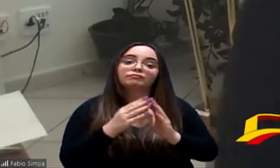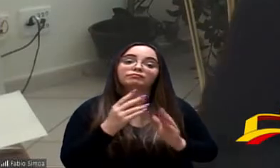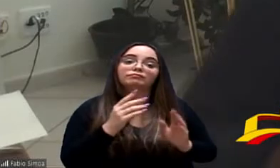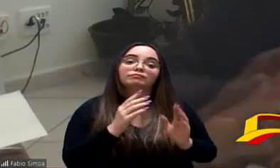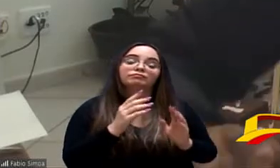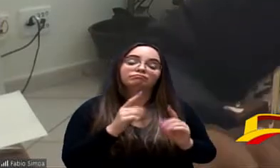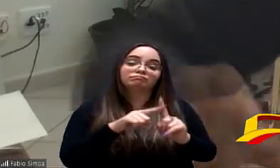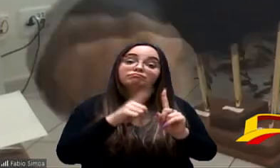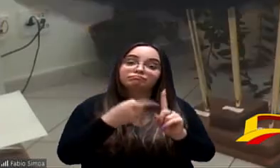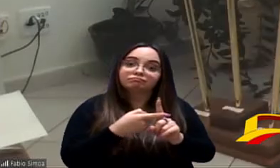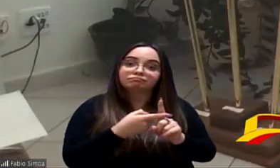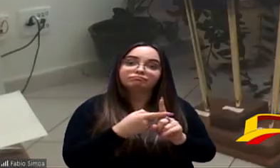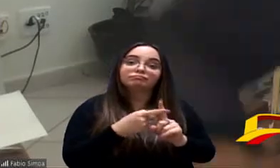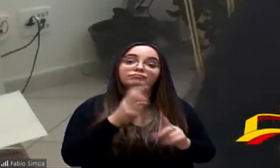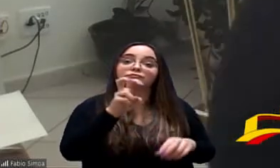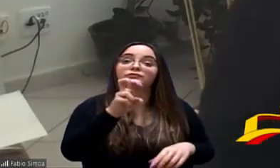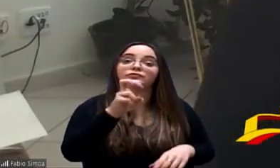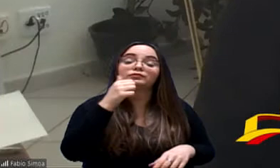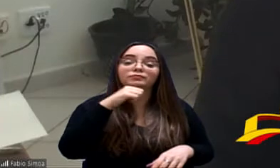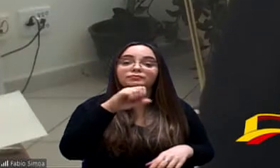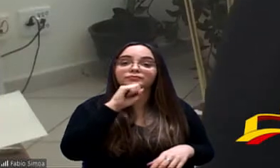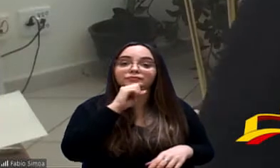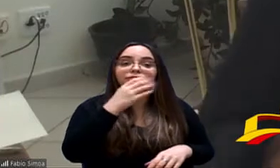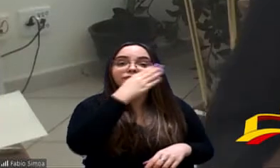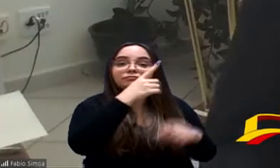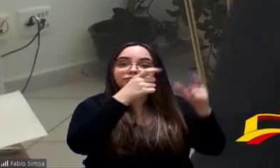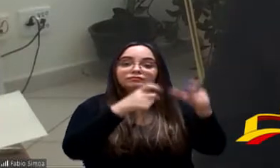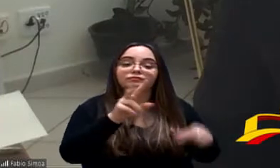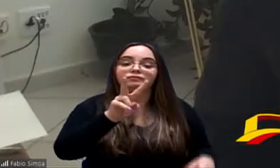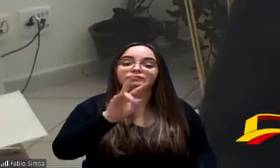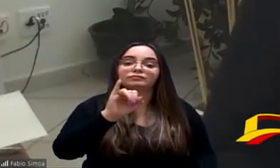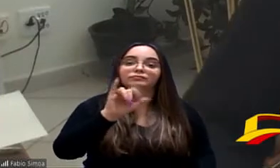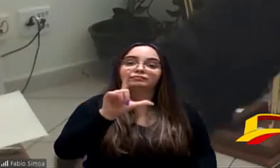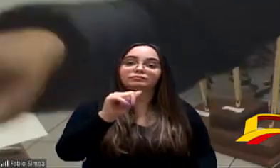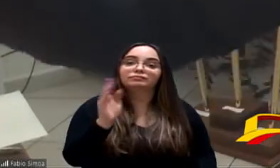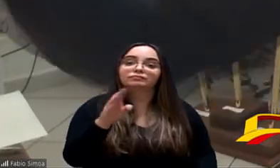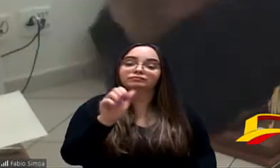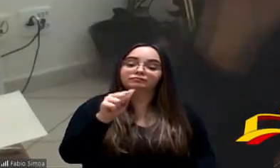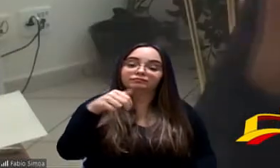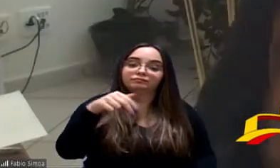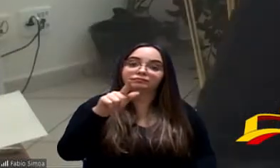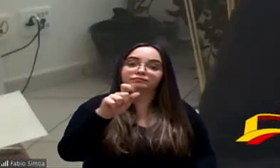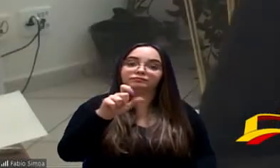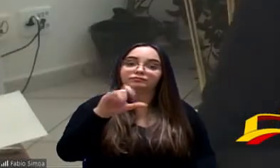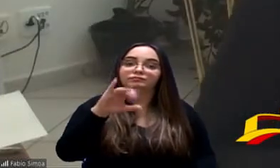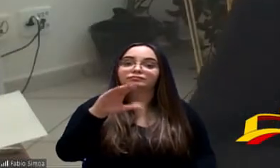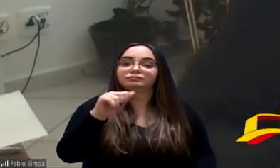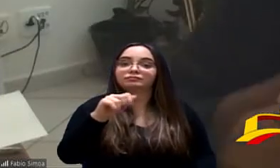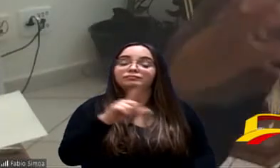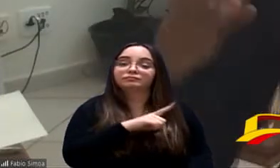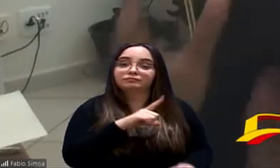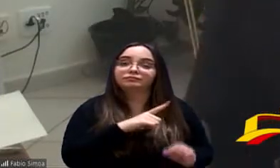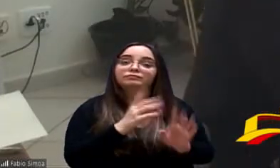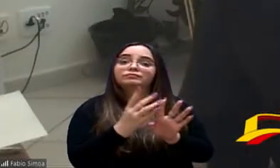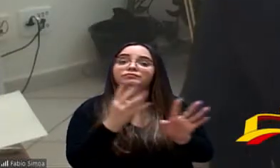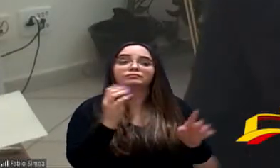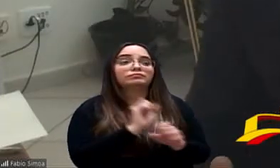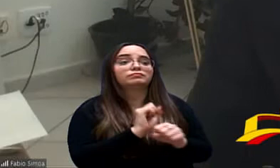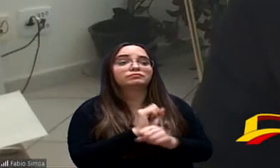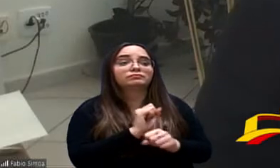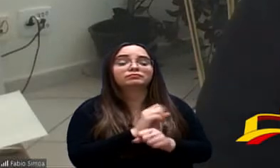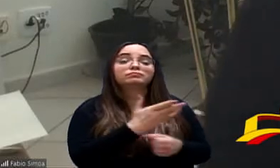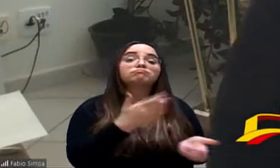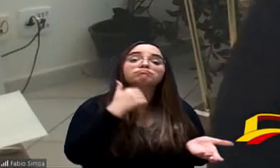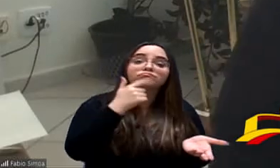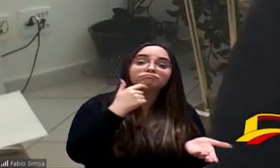Genebra, são 5 mães que estão lá na Vila Angélica agora esperando, pegaram o transporte público e estão esperando tomar vacina. E ficou meio confuso essa